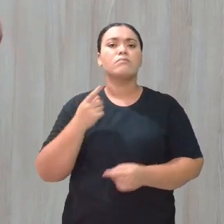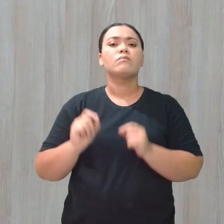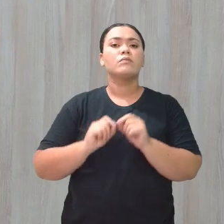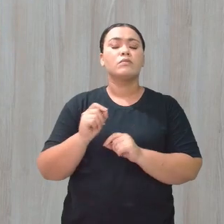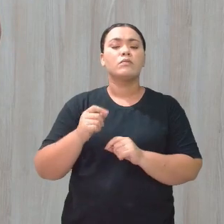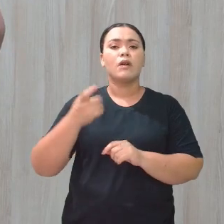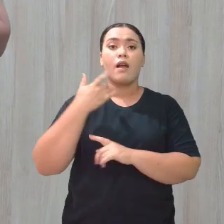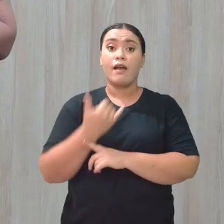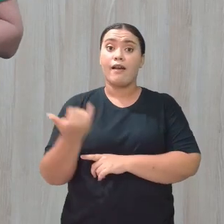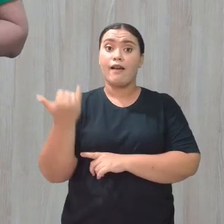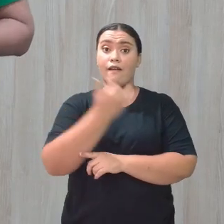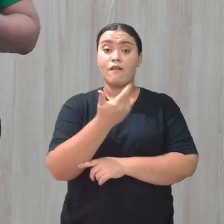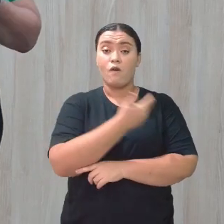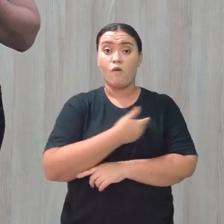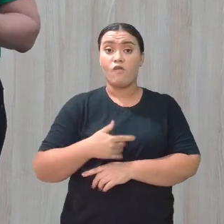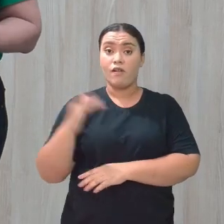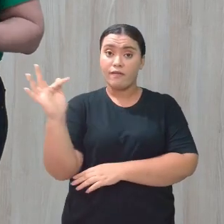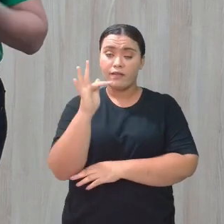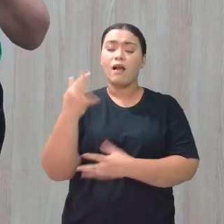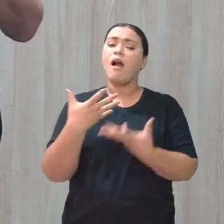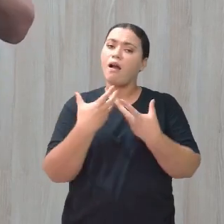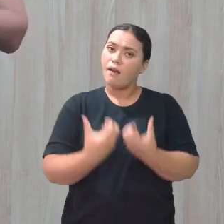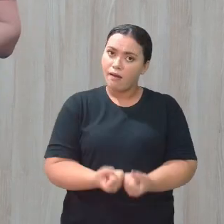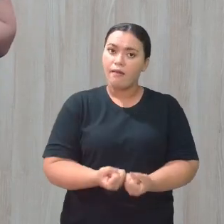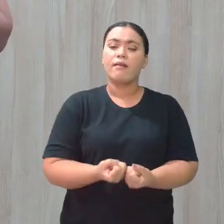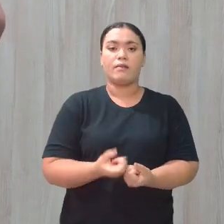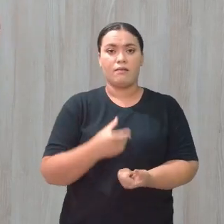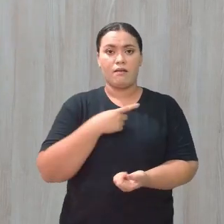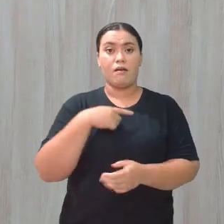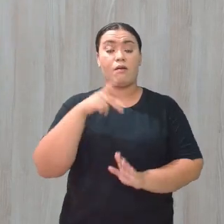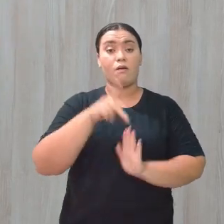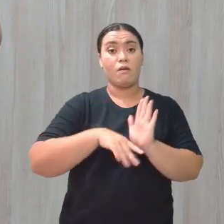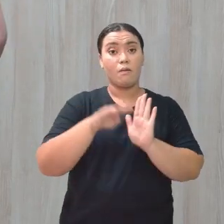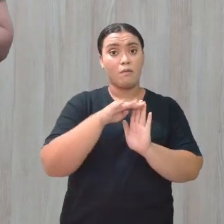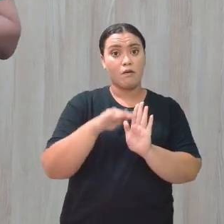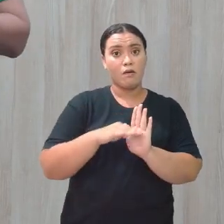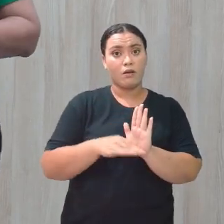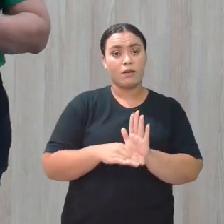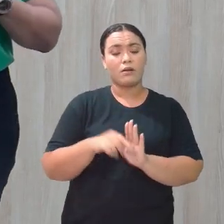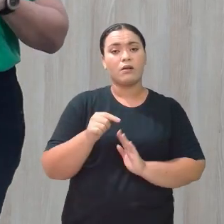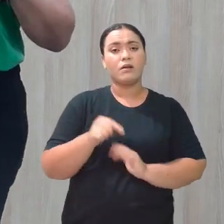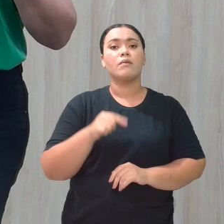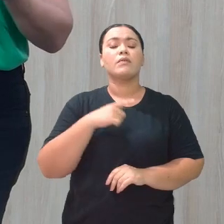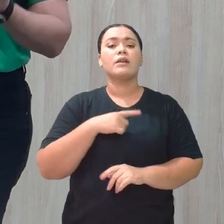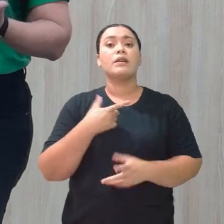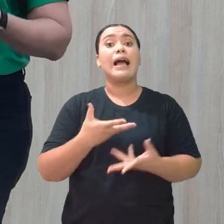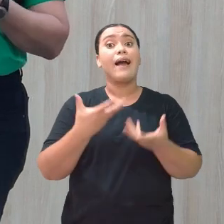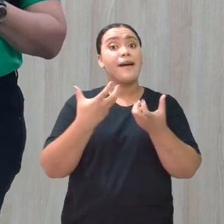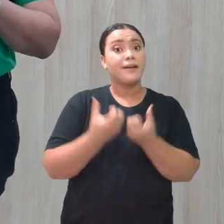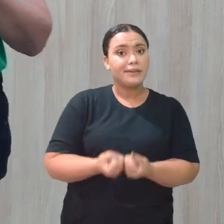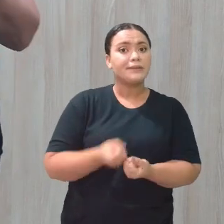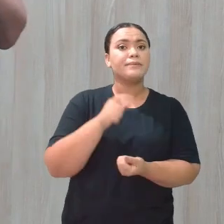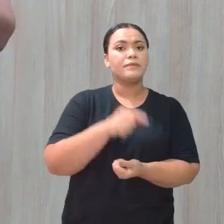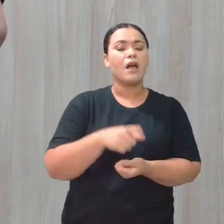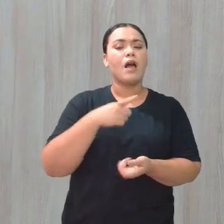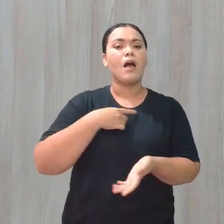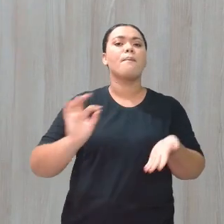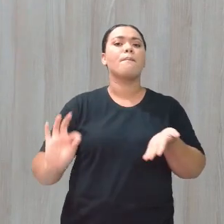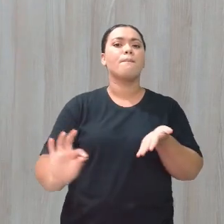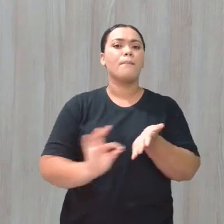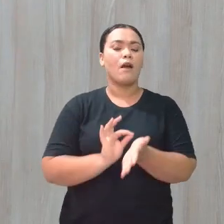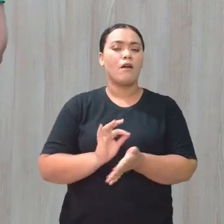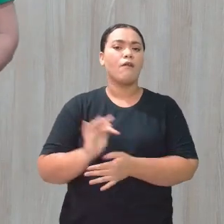o Ministério, para o governo federal, que quer aderir ao programa, e essa adesão ela é